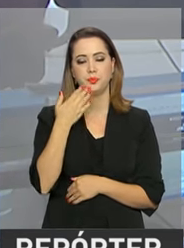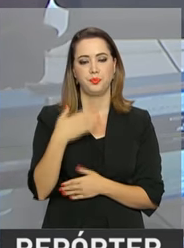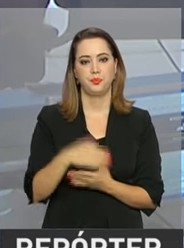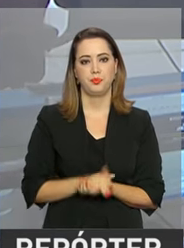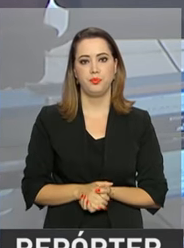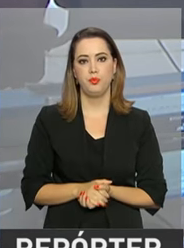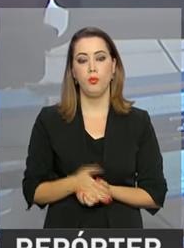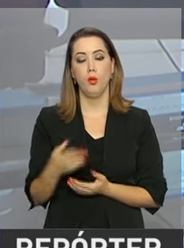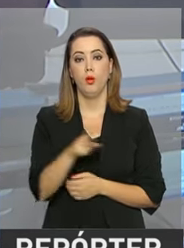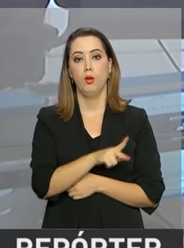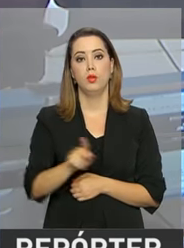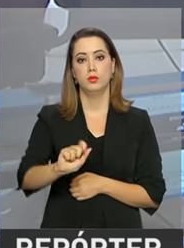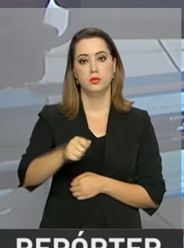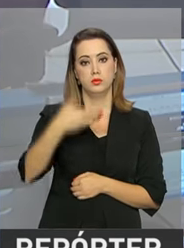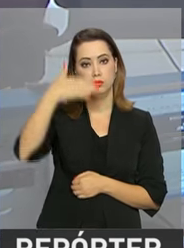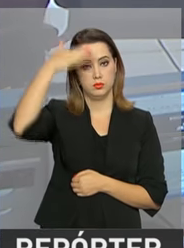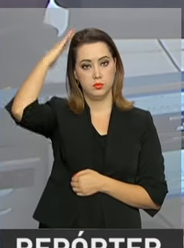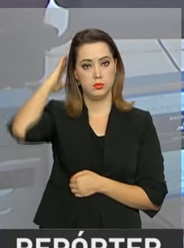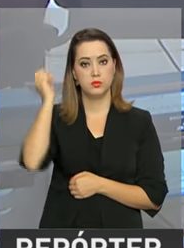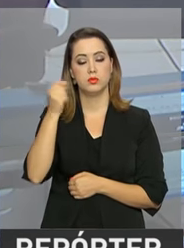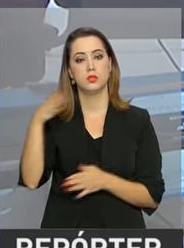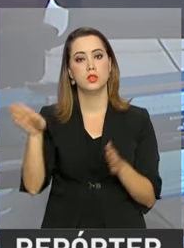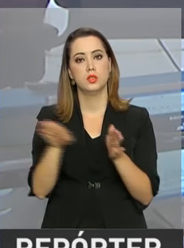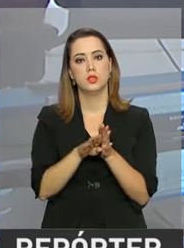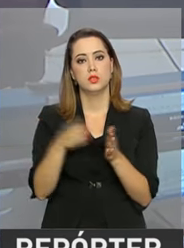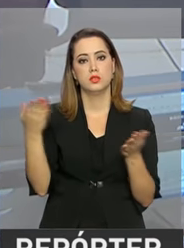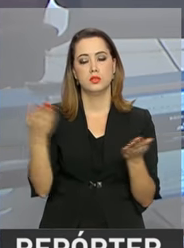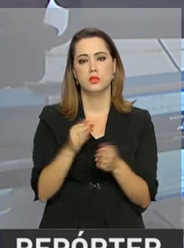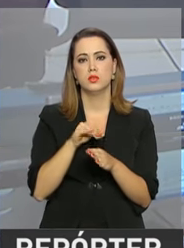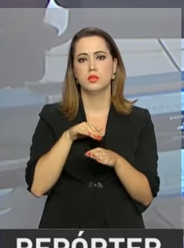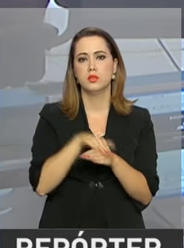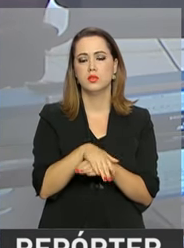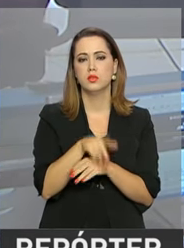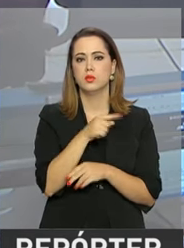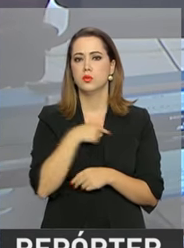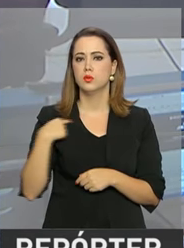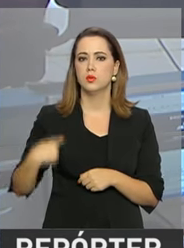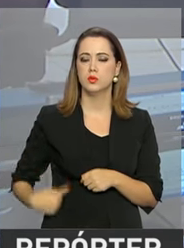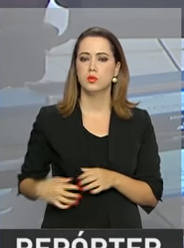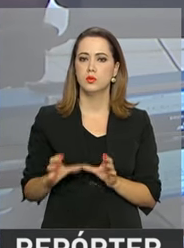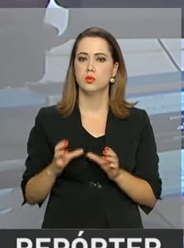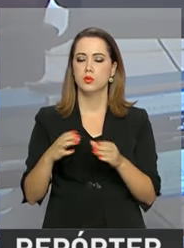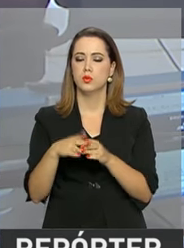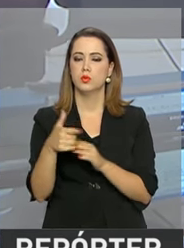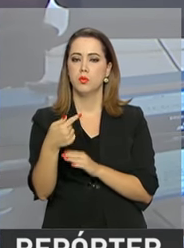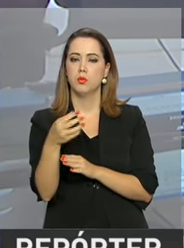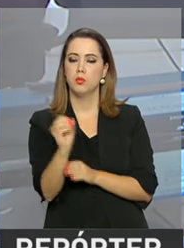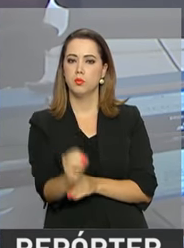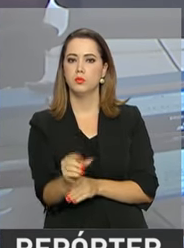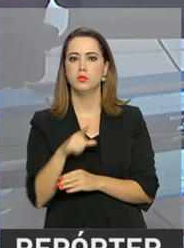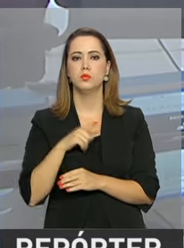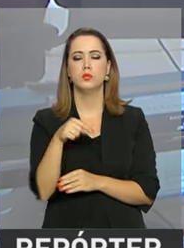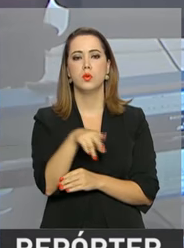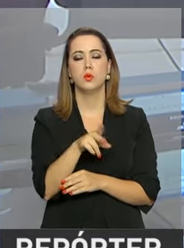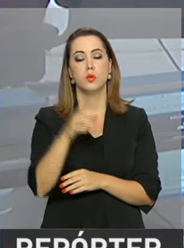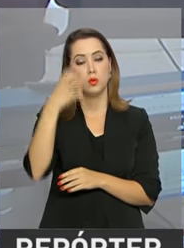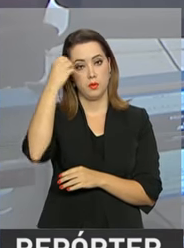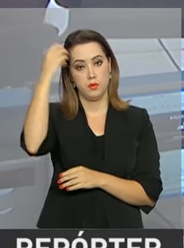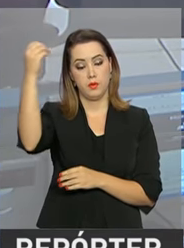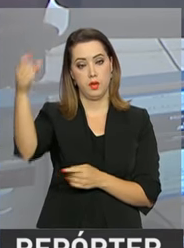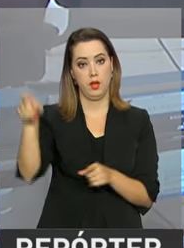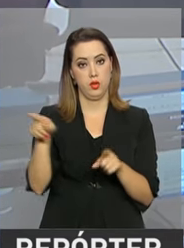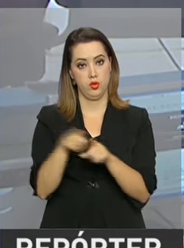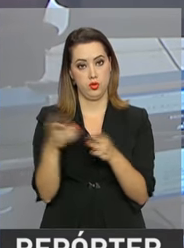Michel Temer chega agora à noite à China para participar da cúpula do G20. Com a viagem de Temer, o presidente da Câmara dos Deputados, Rodrigo